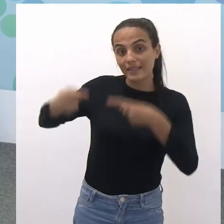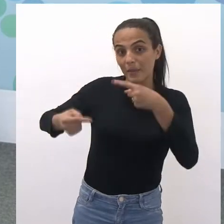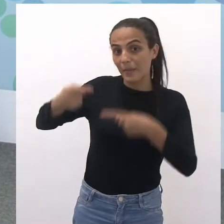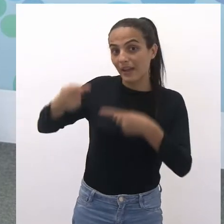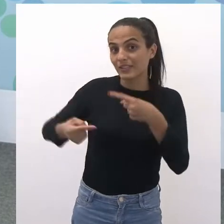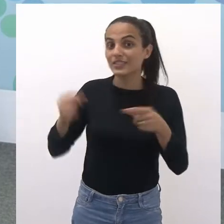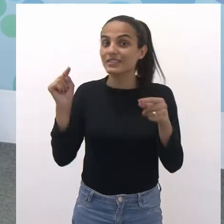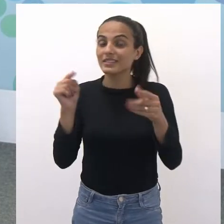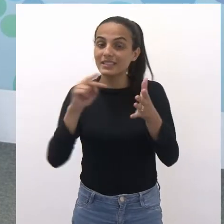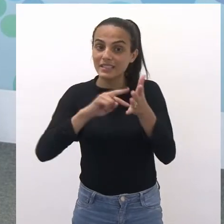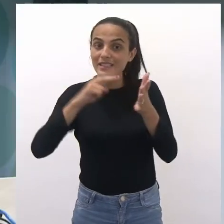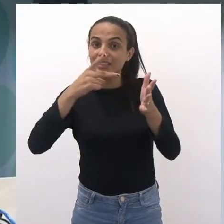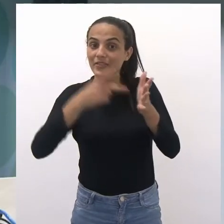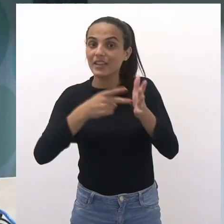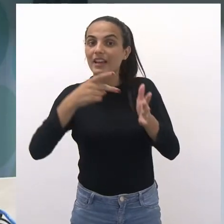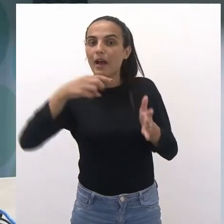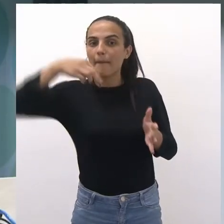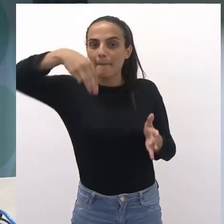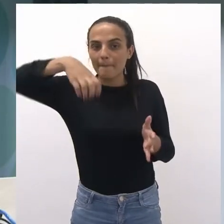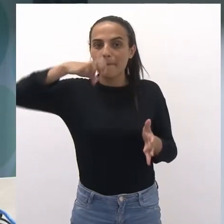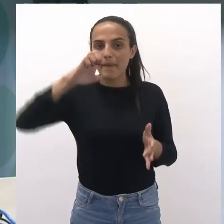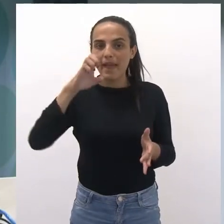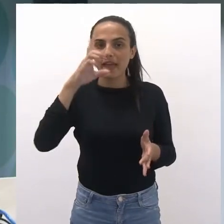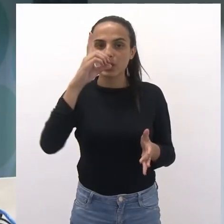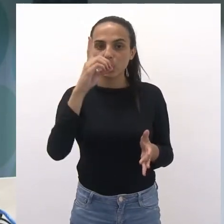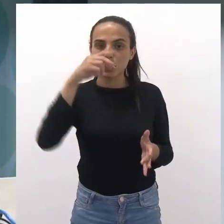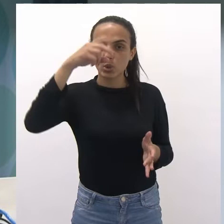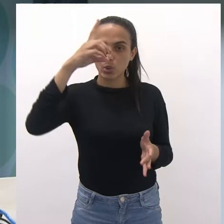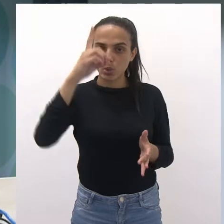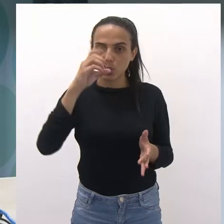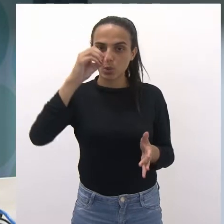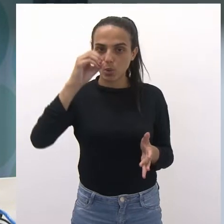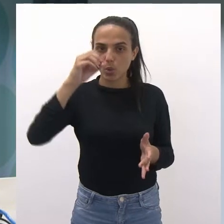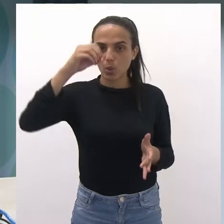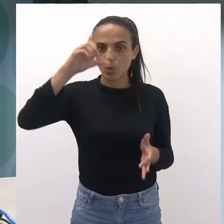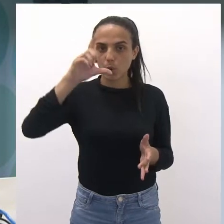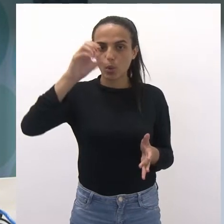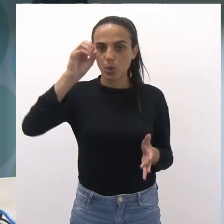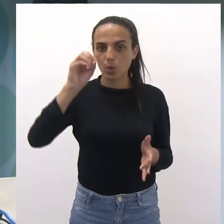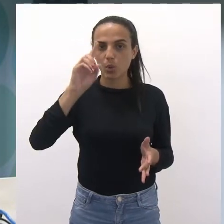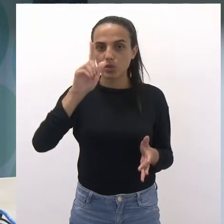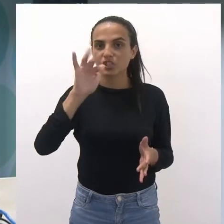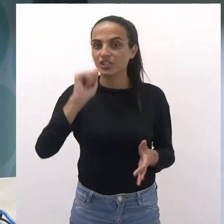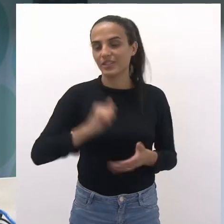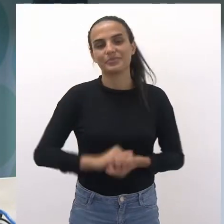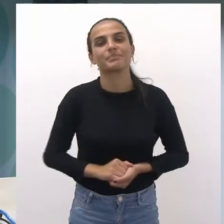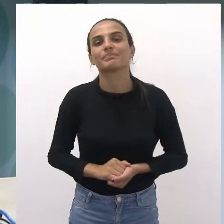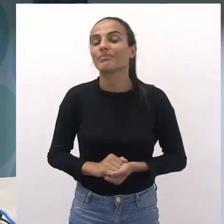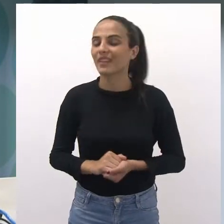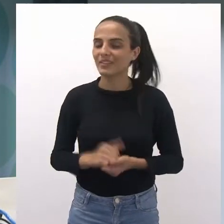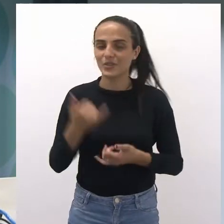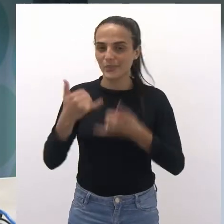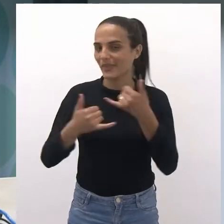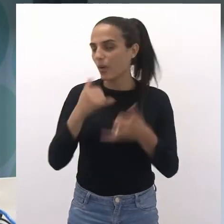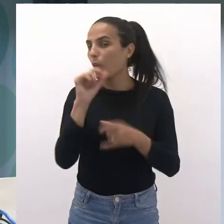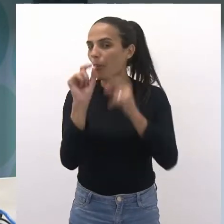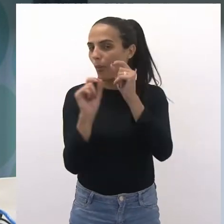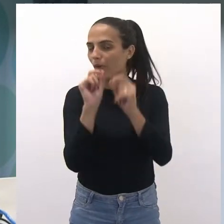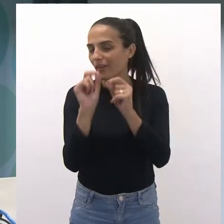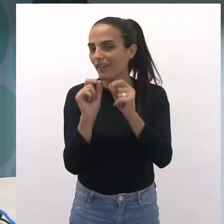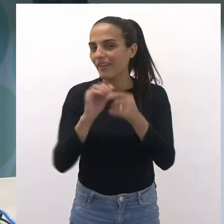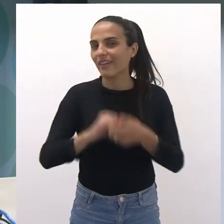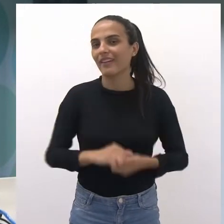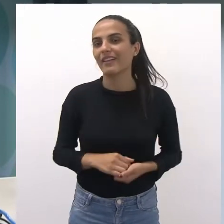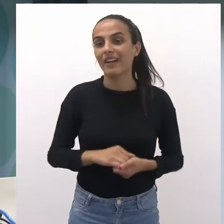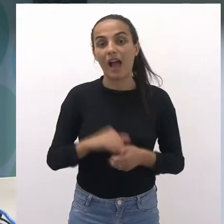de ensino. Então, o professor precisa conhecer como uma estrutura de debate. Aqui a gente brincou um pouquinho no sentido de,